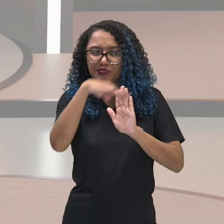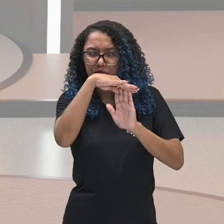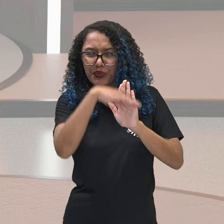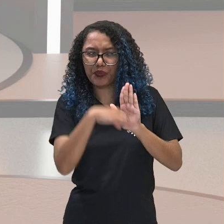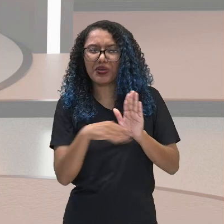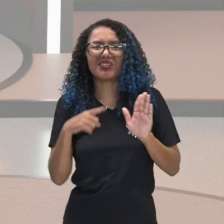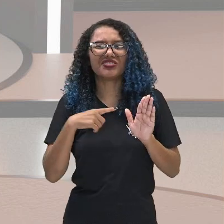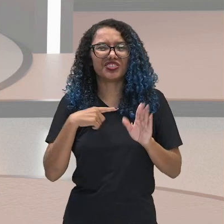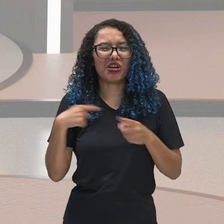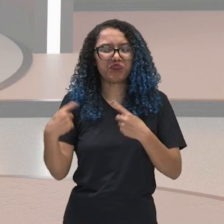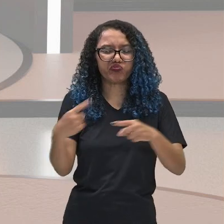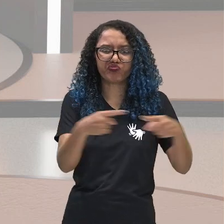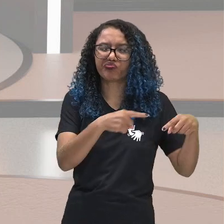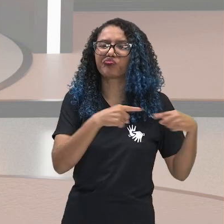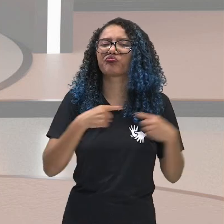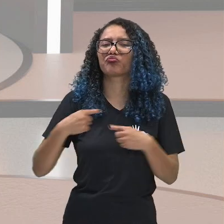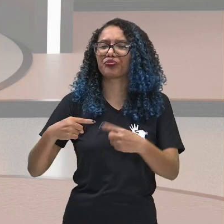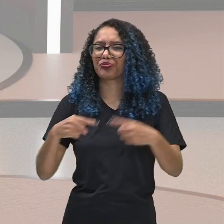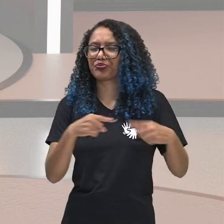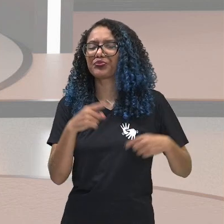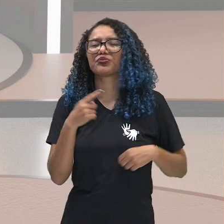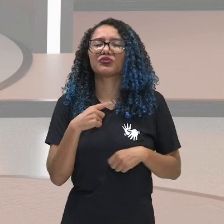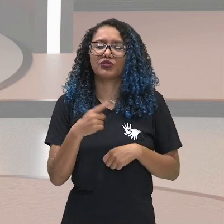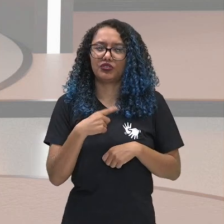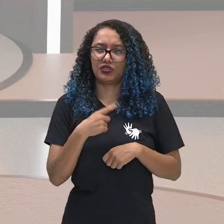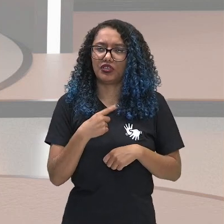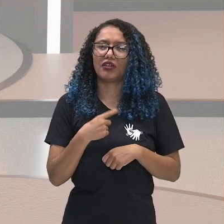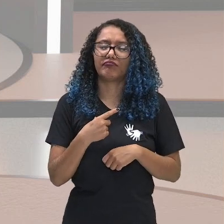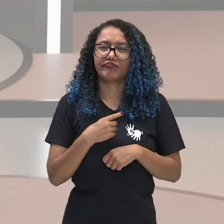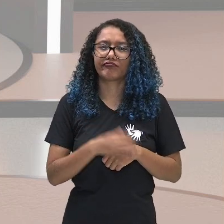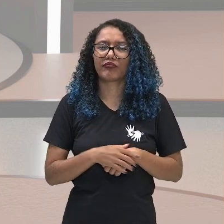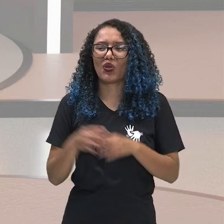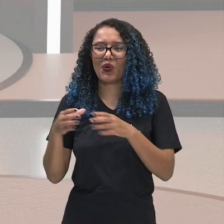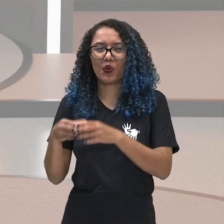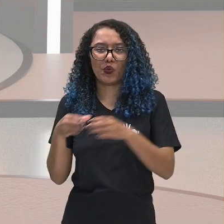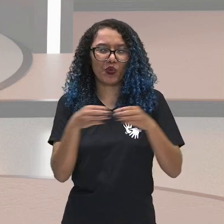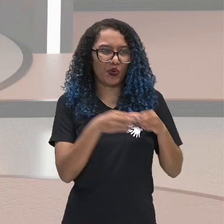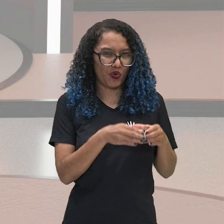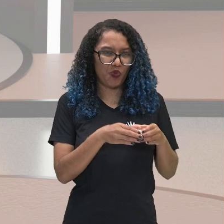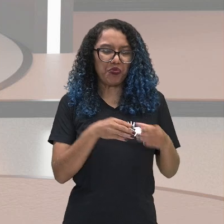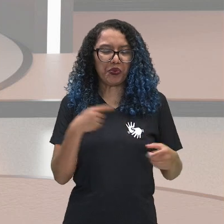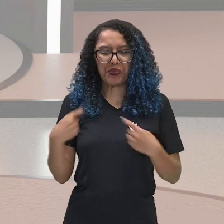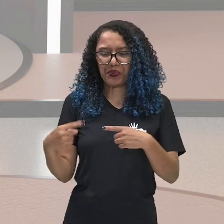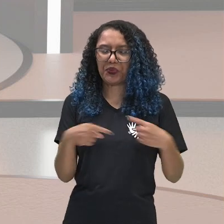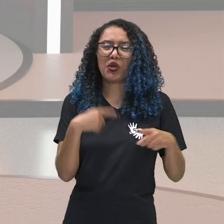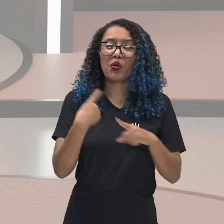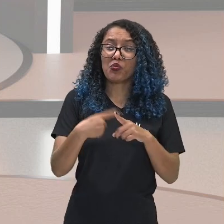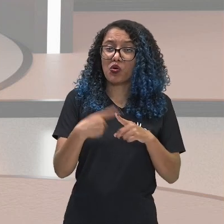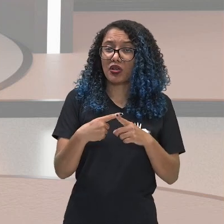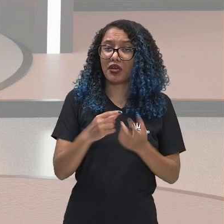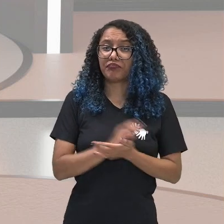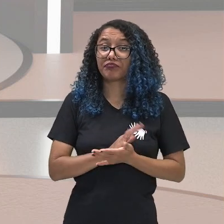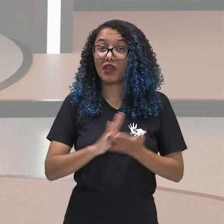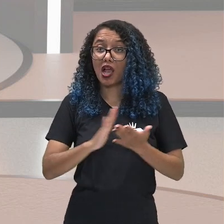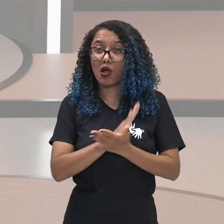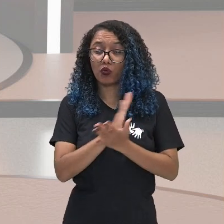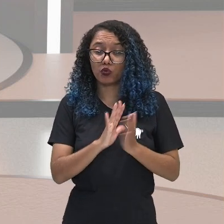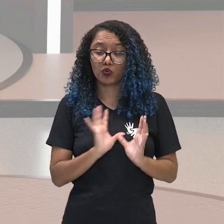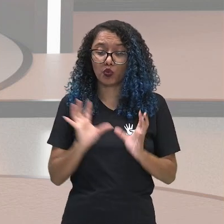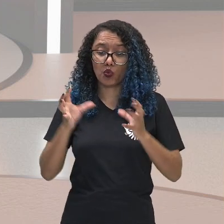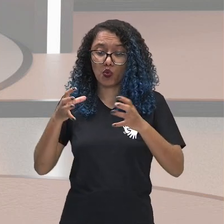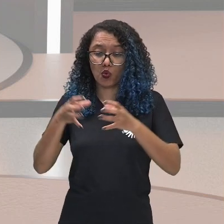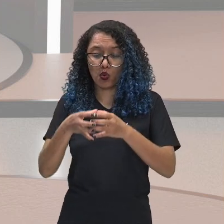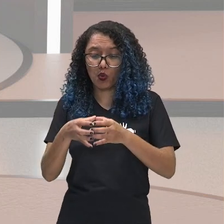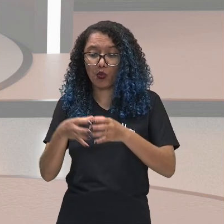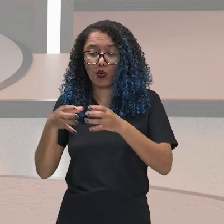dois grupos vão começar aí, né, teoricamente, a estremecer-se, porque um grupo vai estar muito ligado ali aos portugueses, que